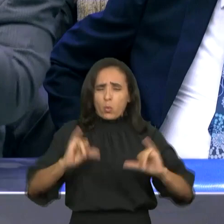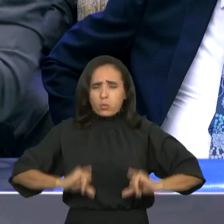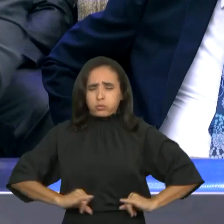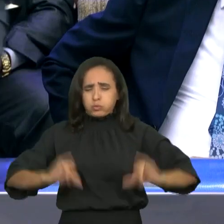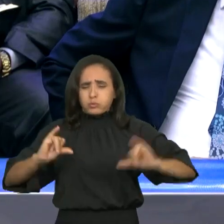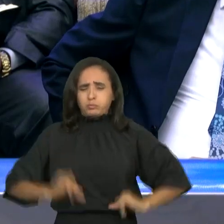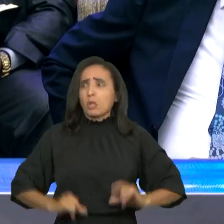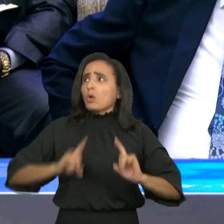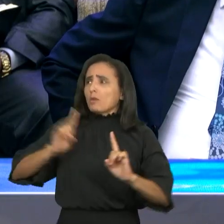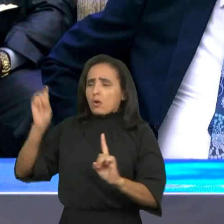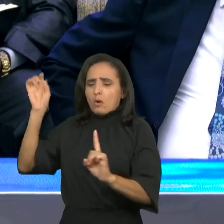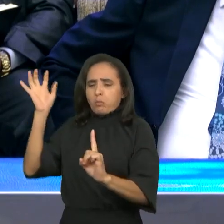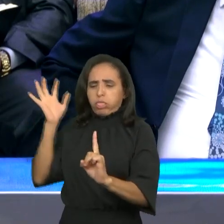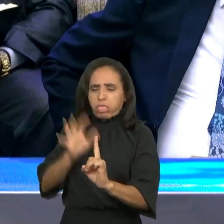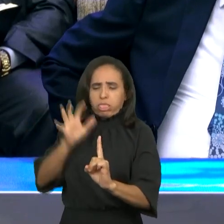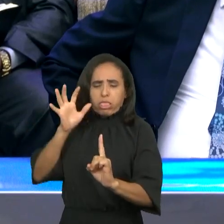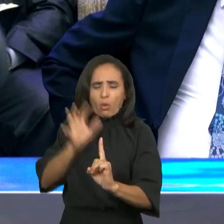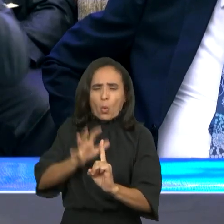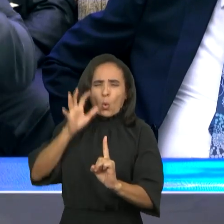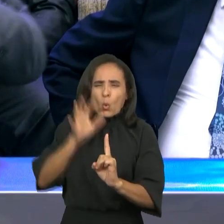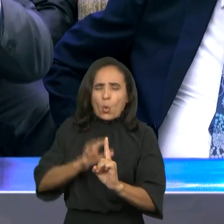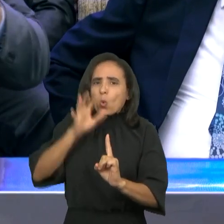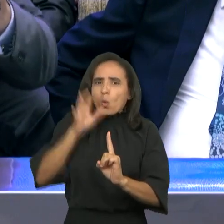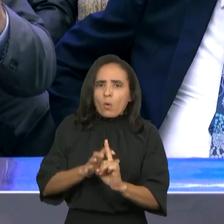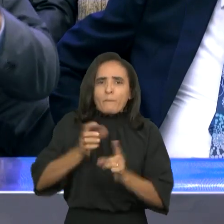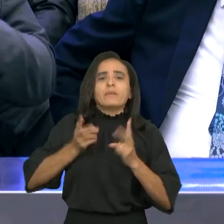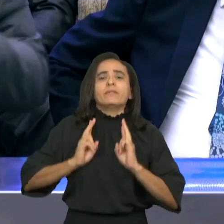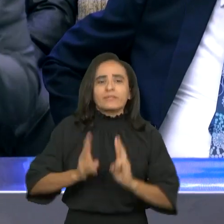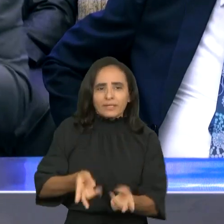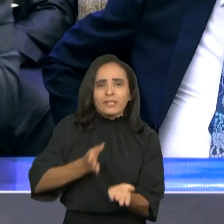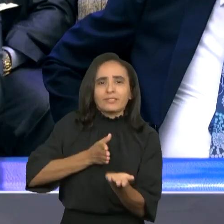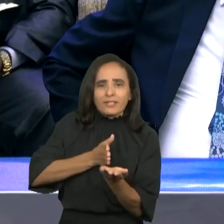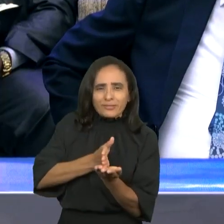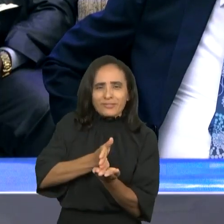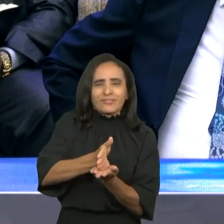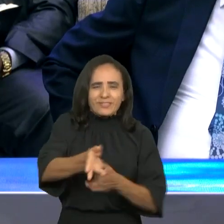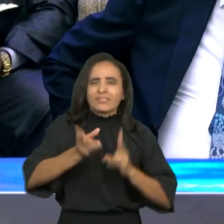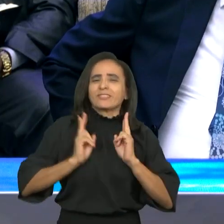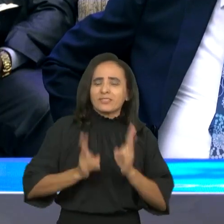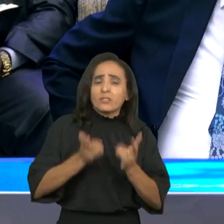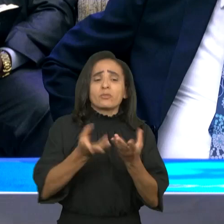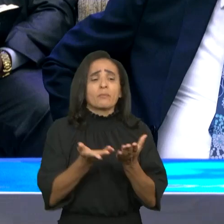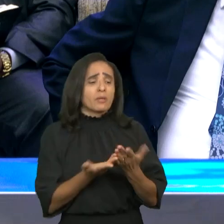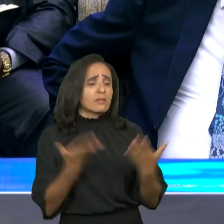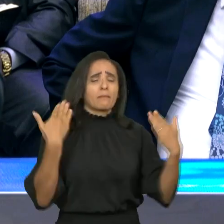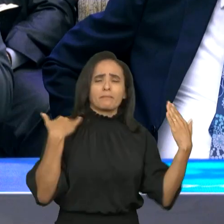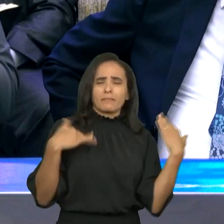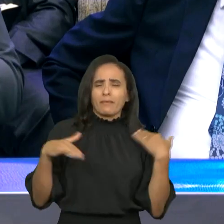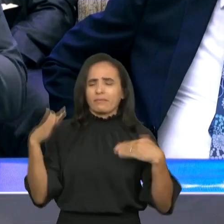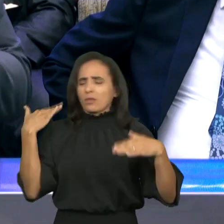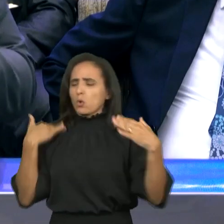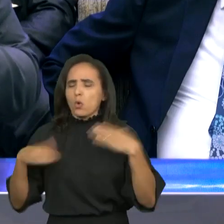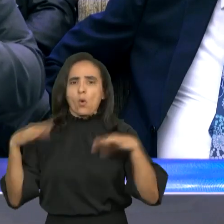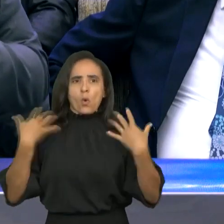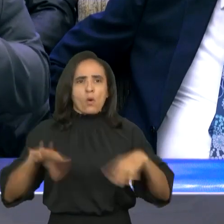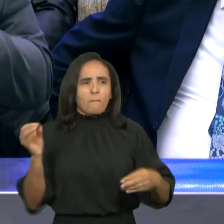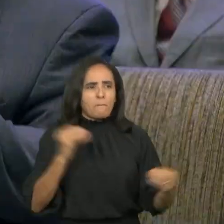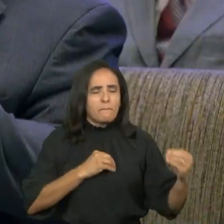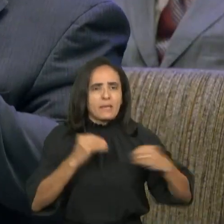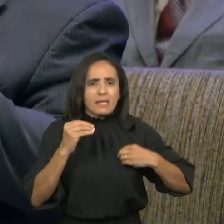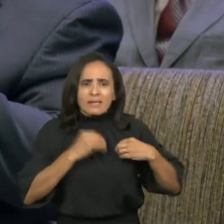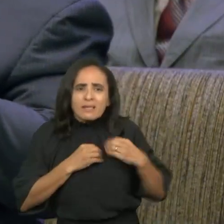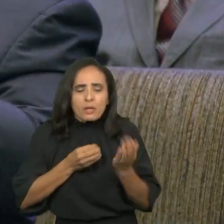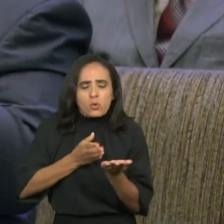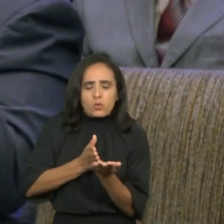pode ter tentado para se desviar do caminho do senhor pode até dar uma voltinha lá fora pode cair pode pecar mas